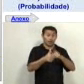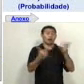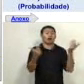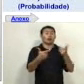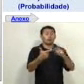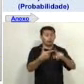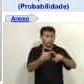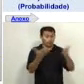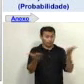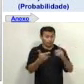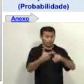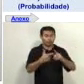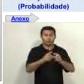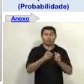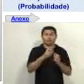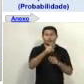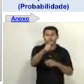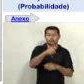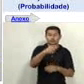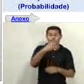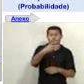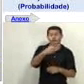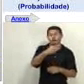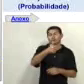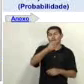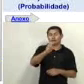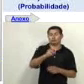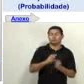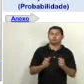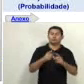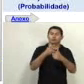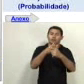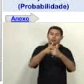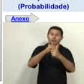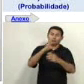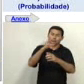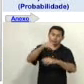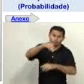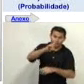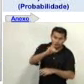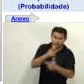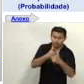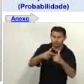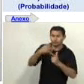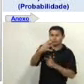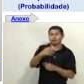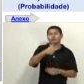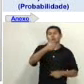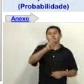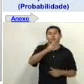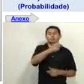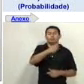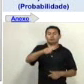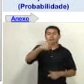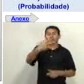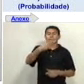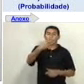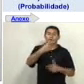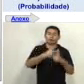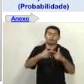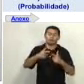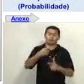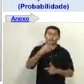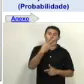Então, x2 é igual a 15 menos 12, que é a média dividido por 4. 15 menos 12, 3 dividido